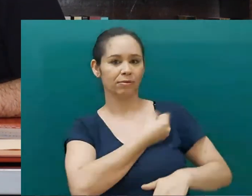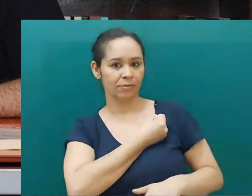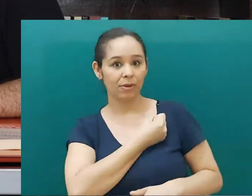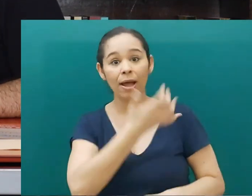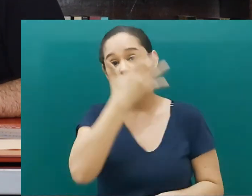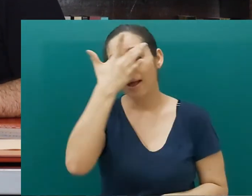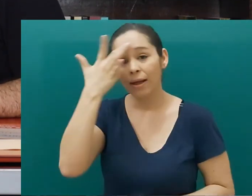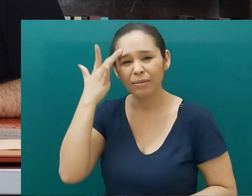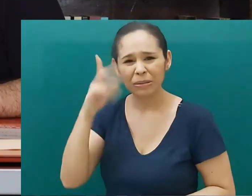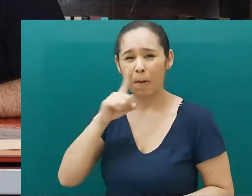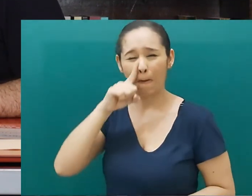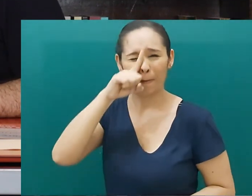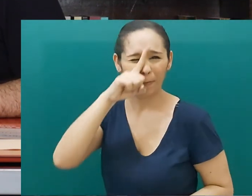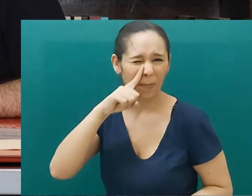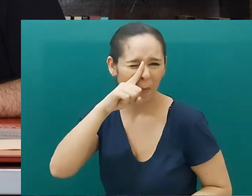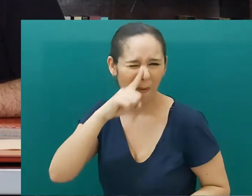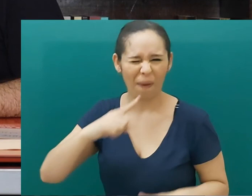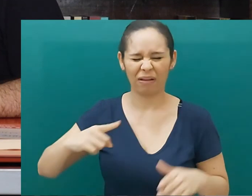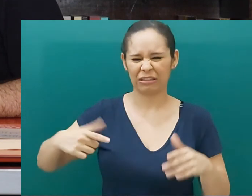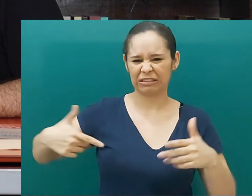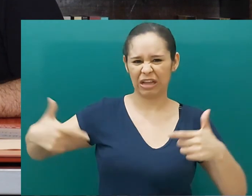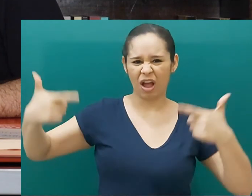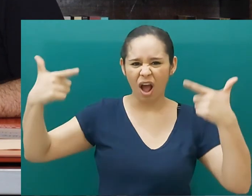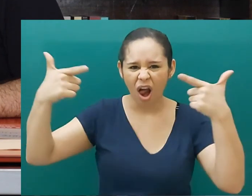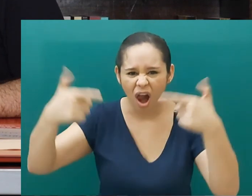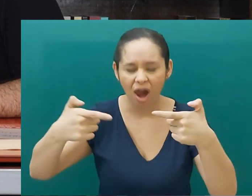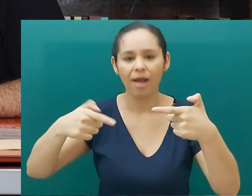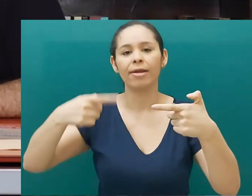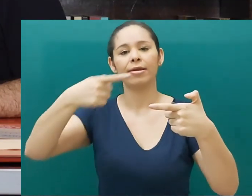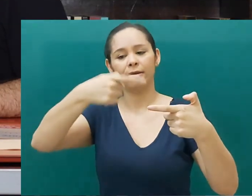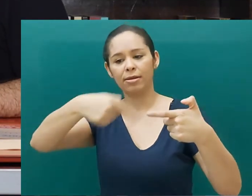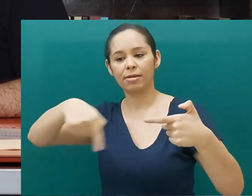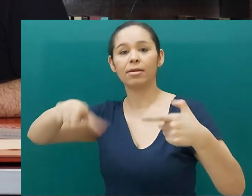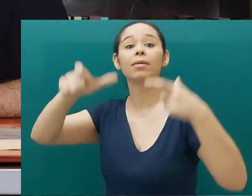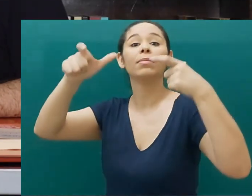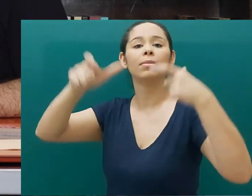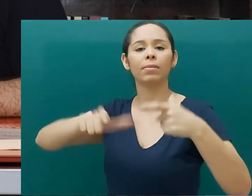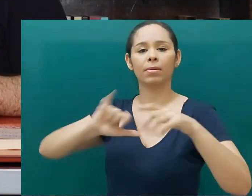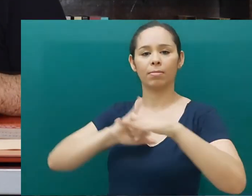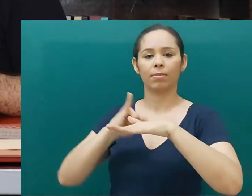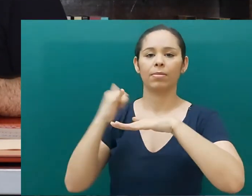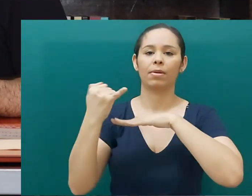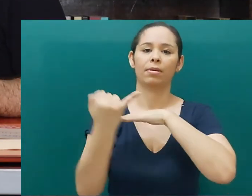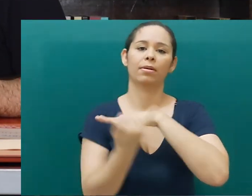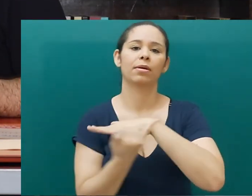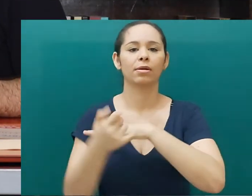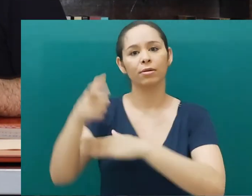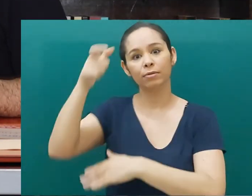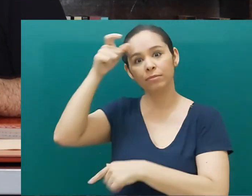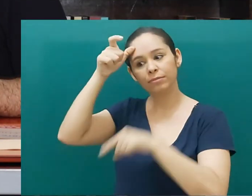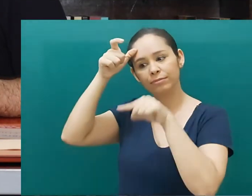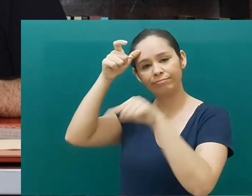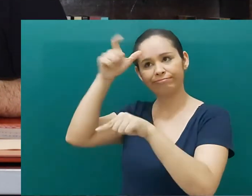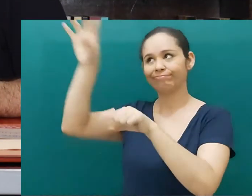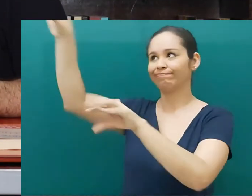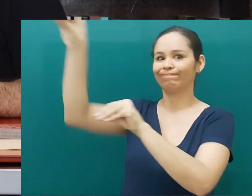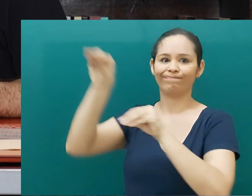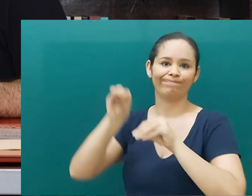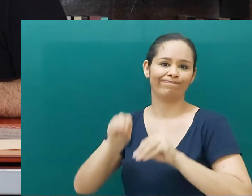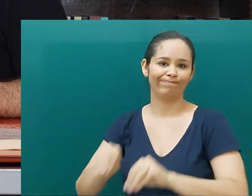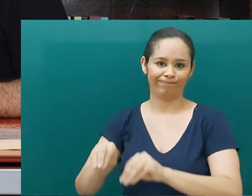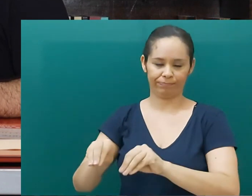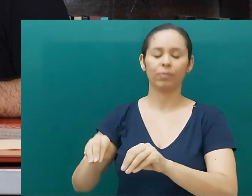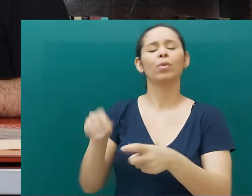perigosos iam para essa ilha chamada Ilha do Diabo para cumprir a pena. Lá o governo francês utilizava